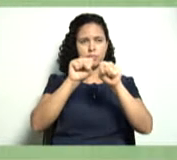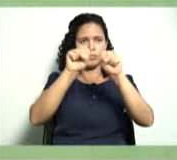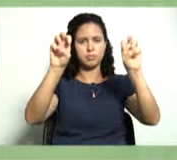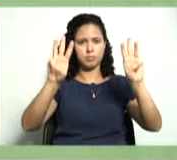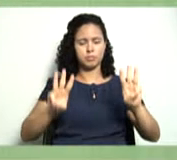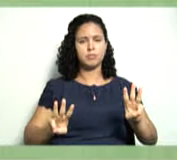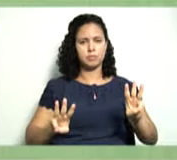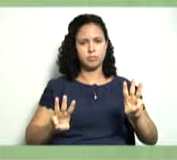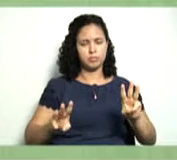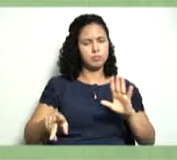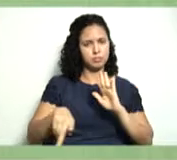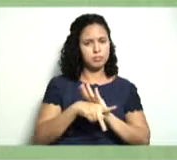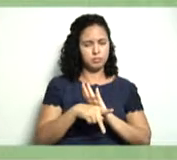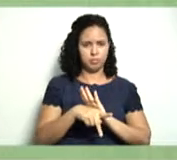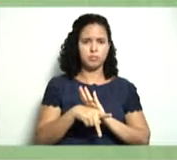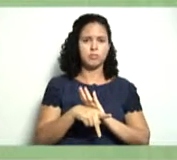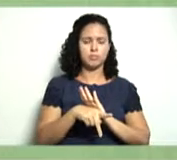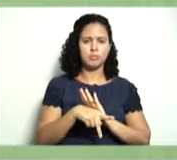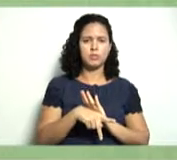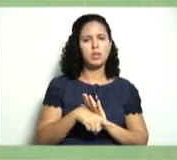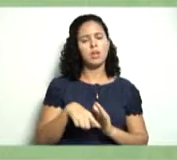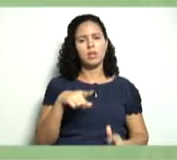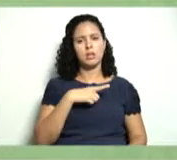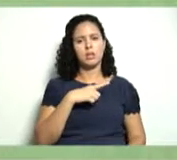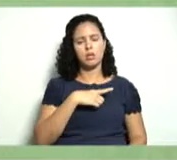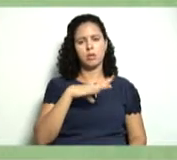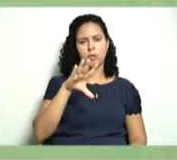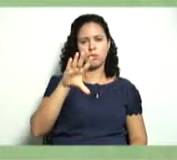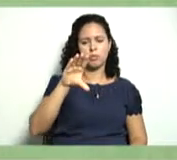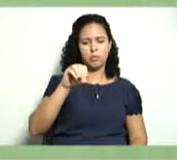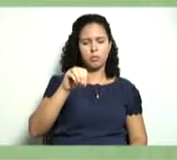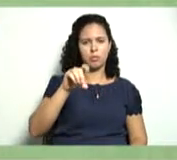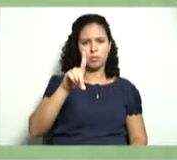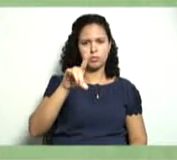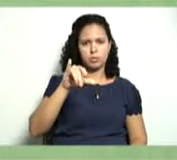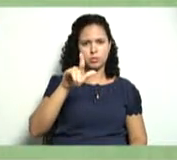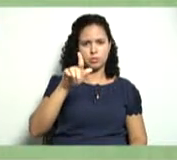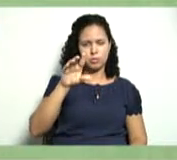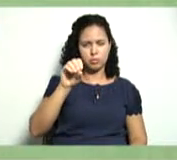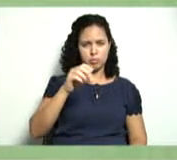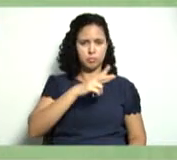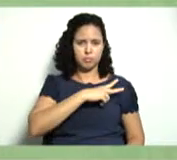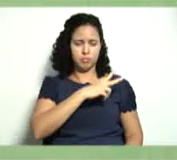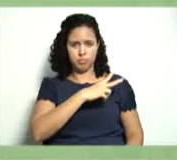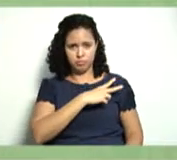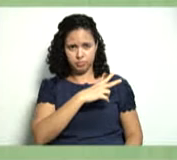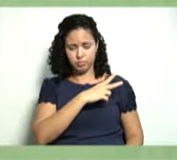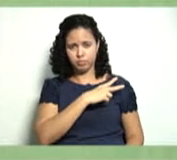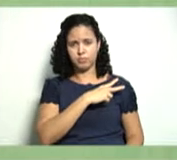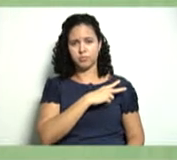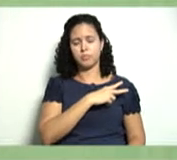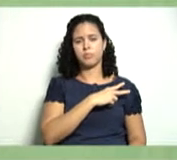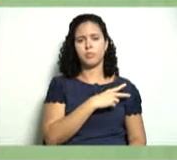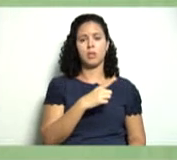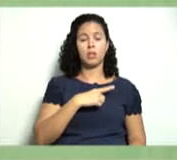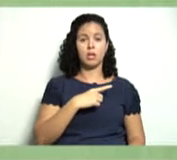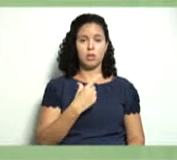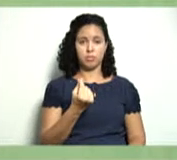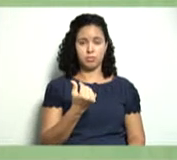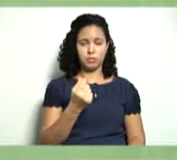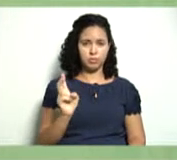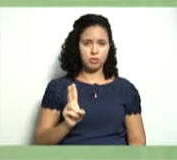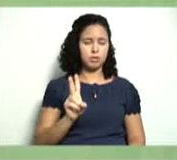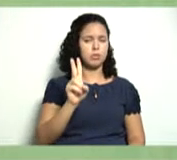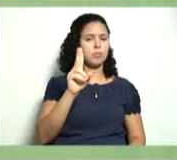né tem o código o código é particular não é isso é tem um valor a